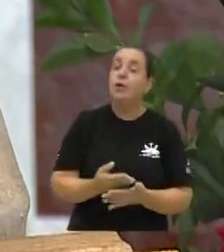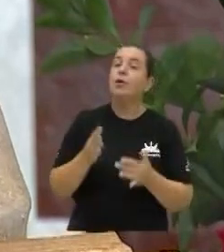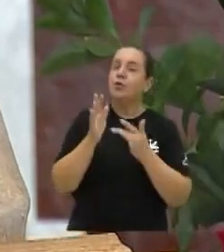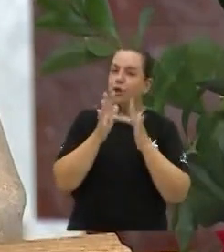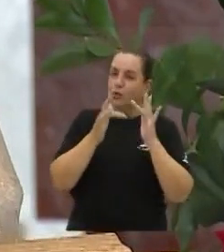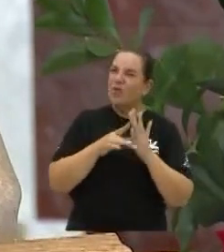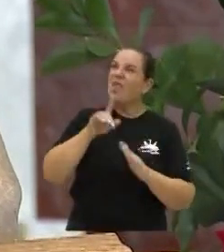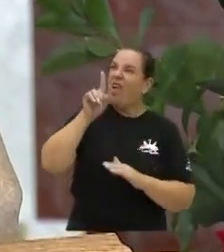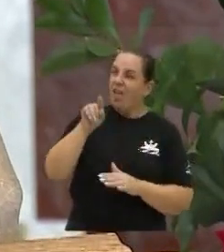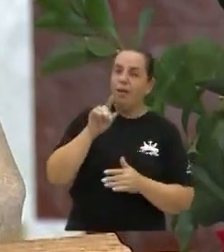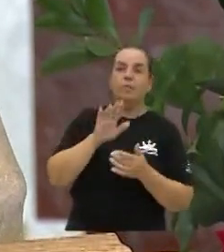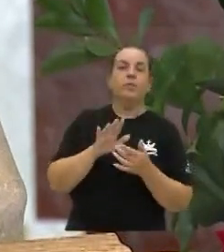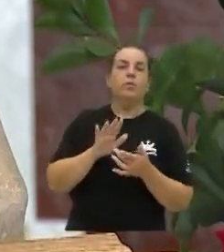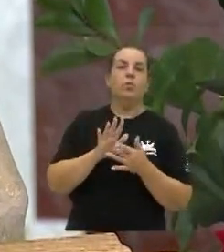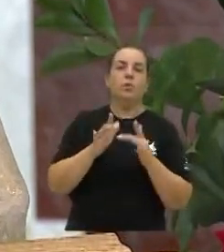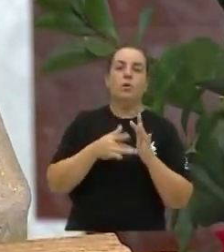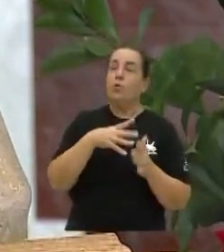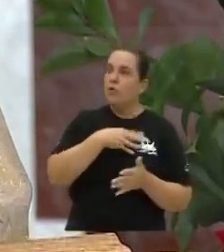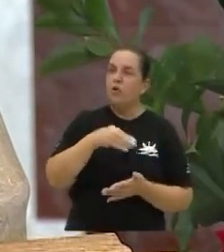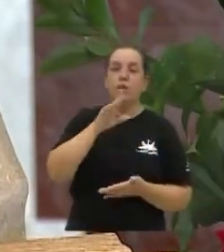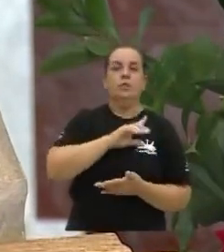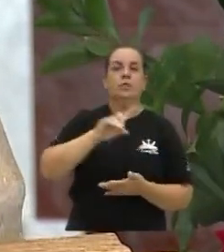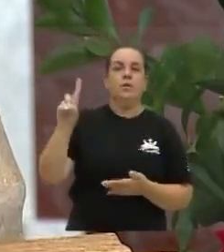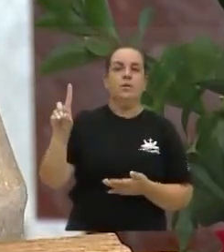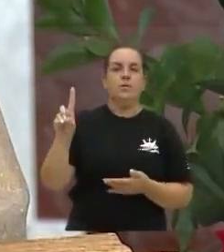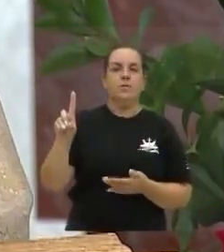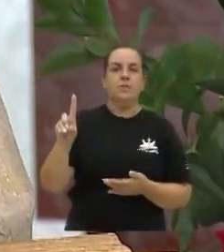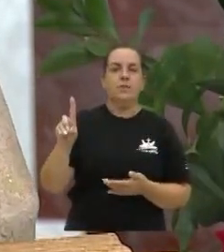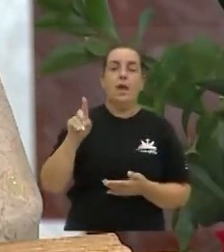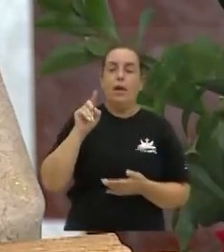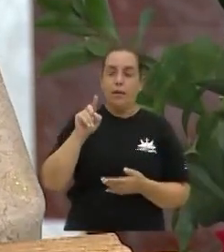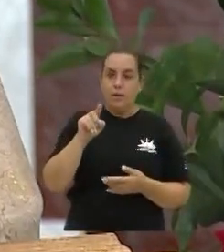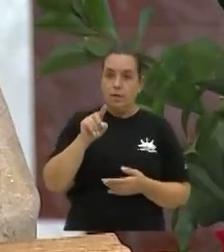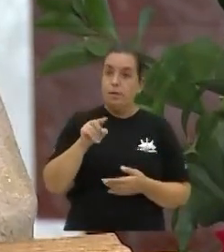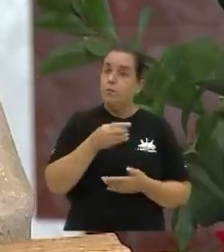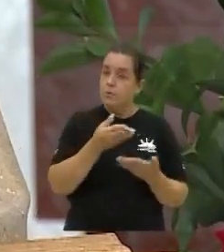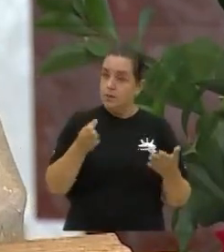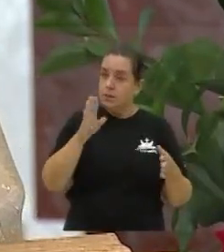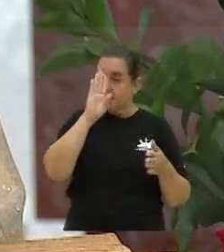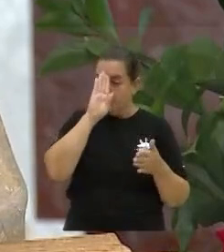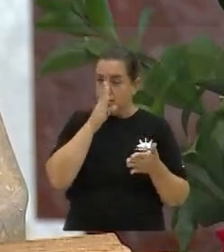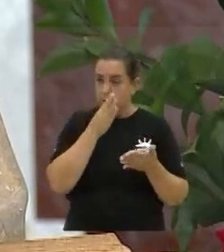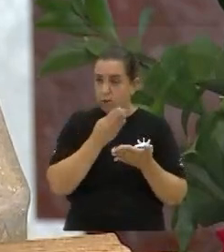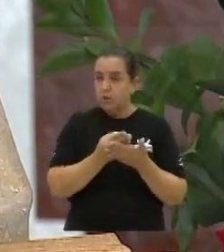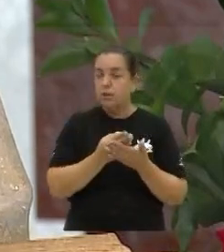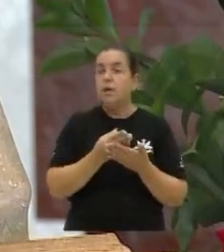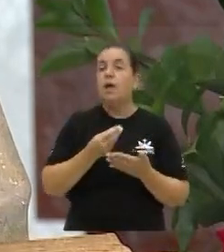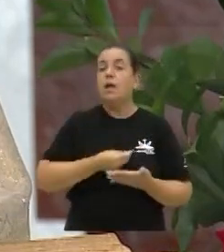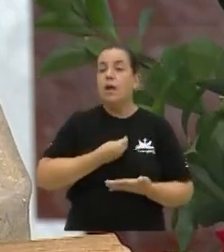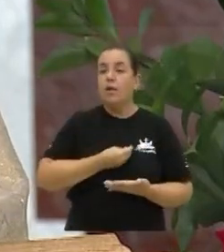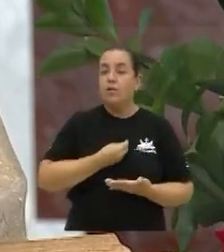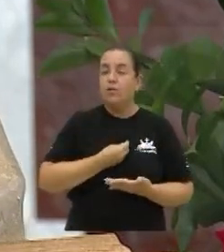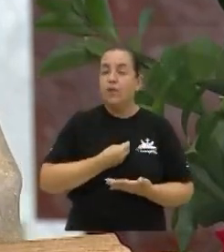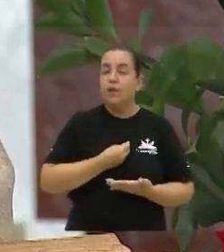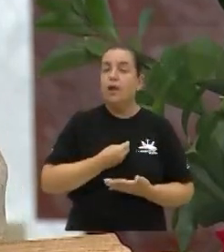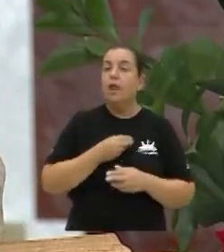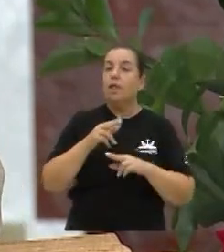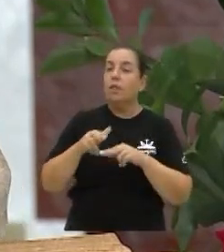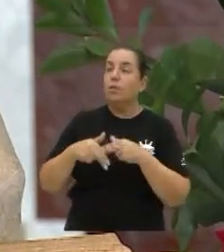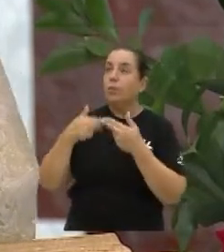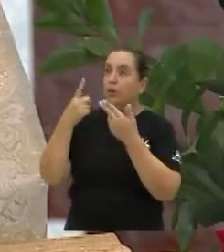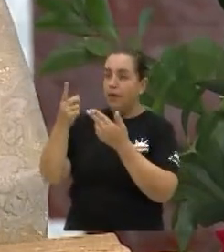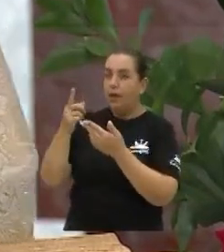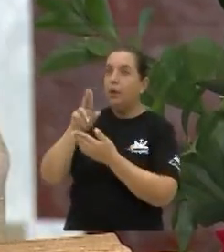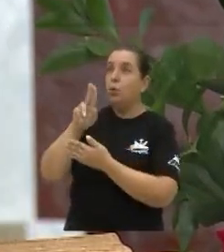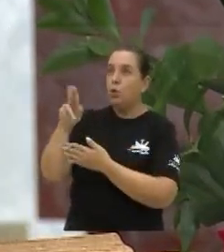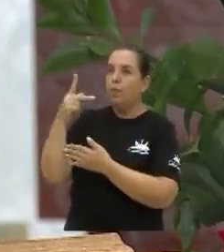o Cristo, o Filho de Deus, e para que, crendo, tenhais a vida em seu nome.